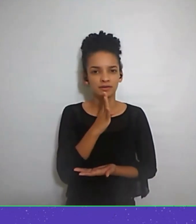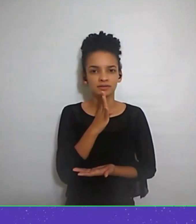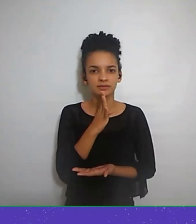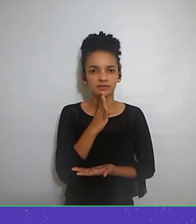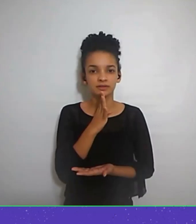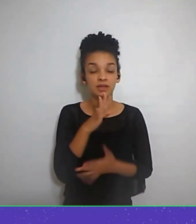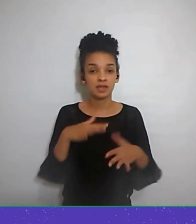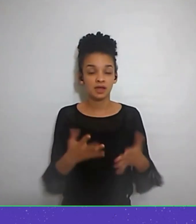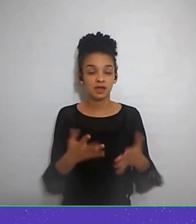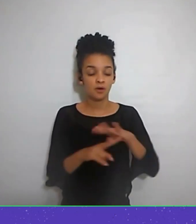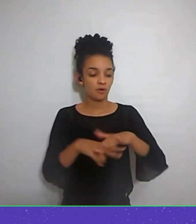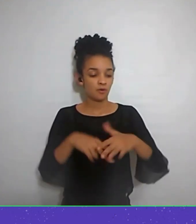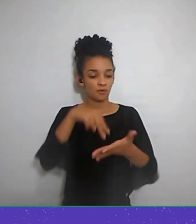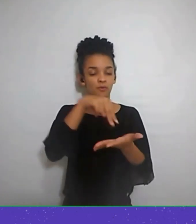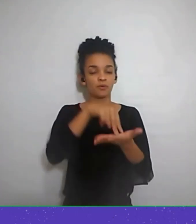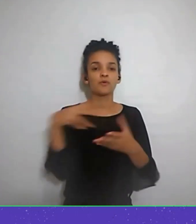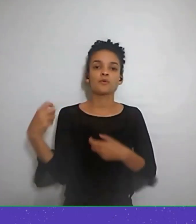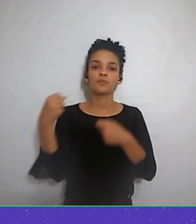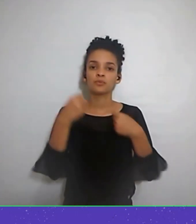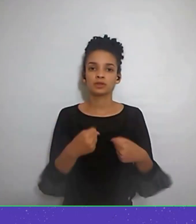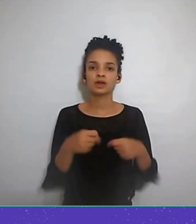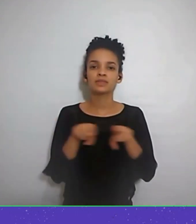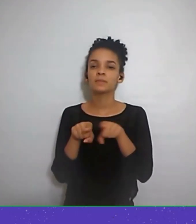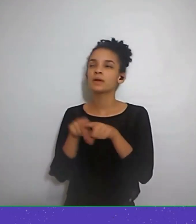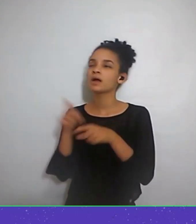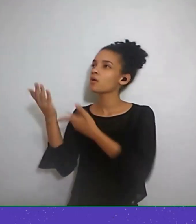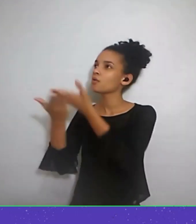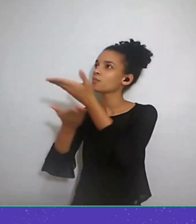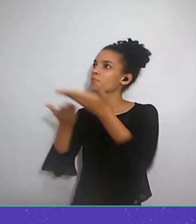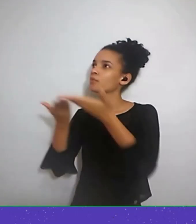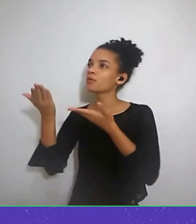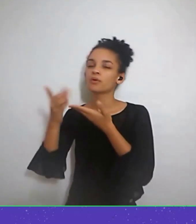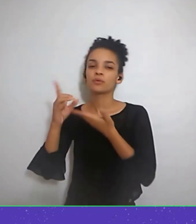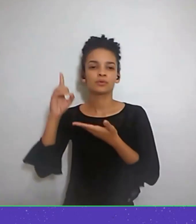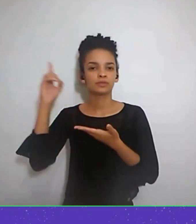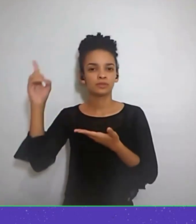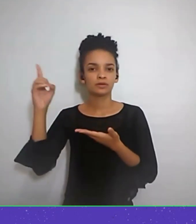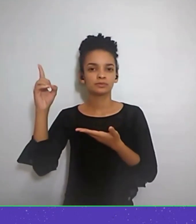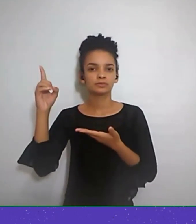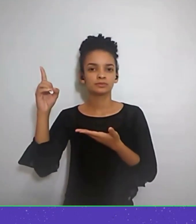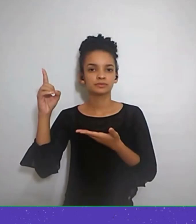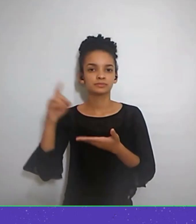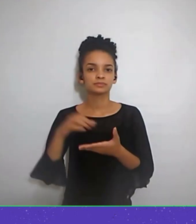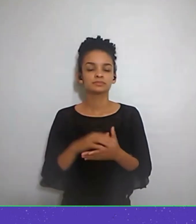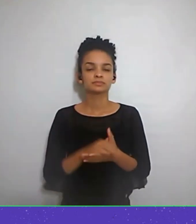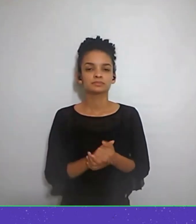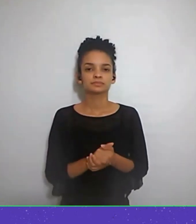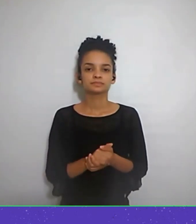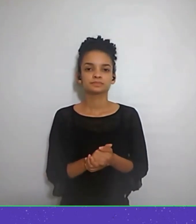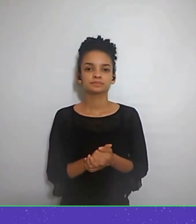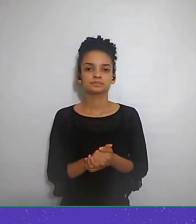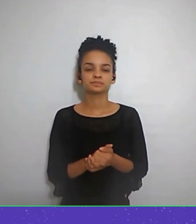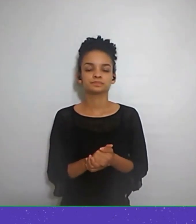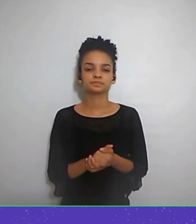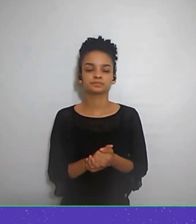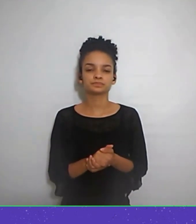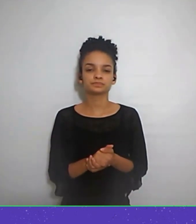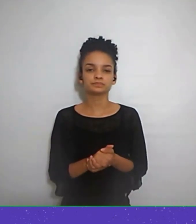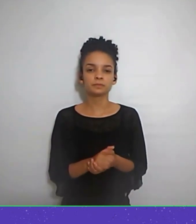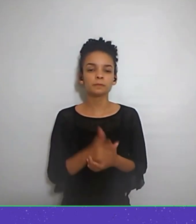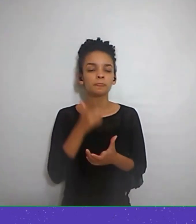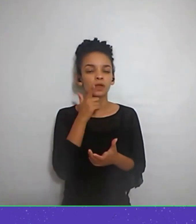seus sofrimentos, conformando-me com ele na sua morte, para de algum modo alcançar a ressurreição